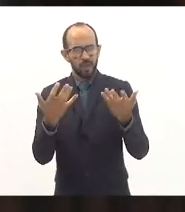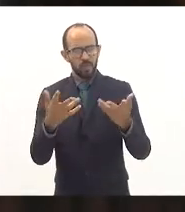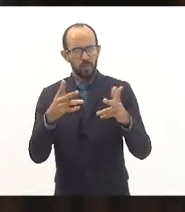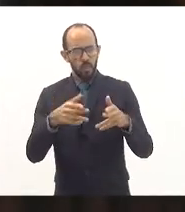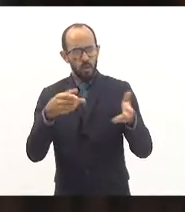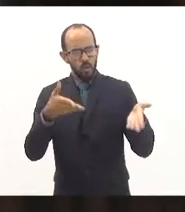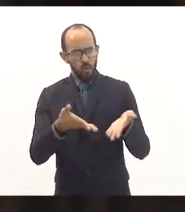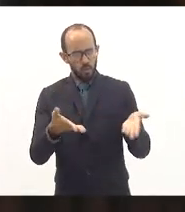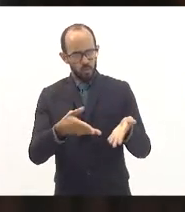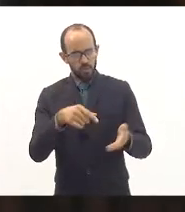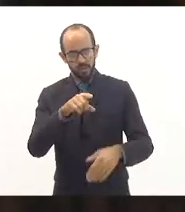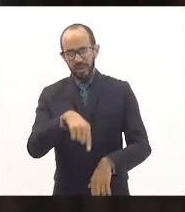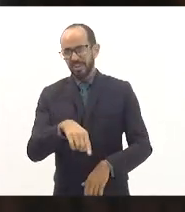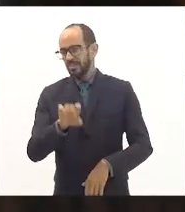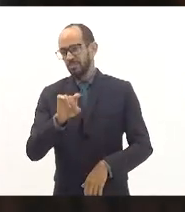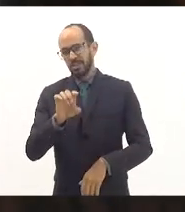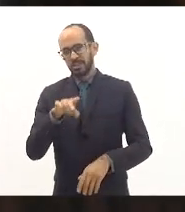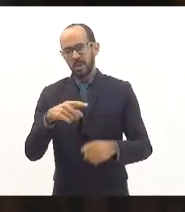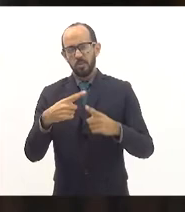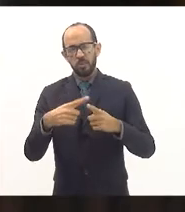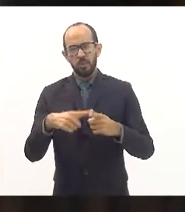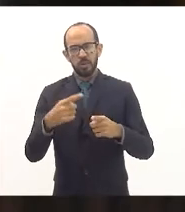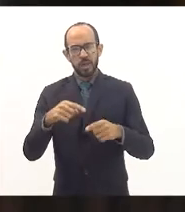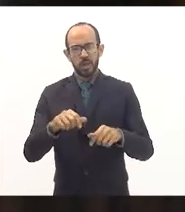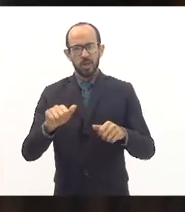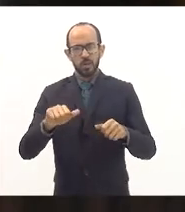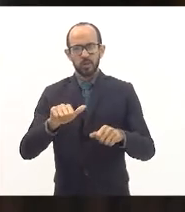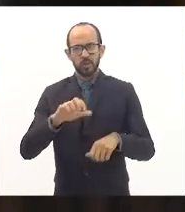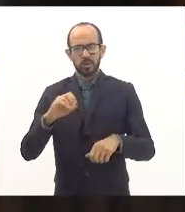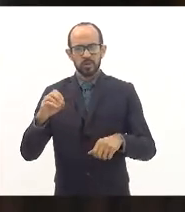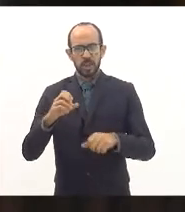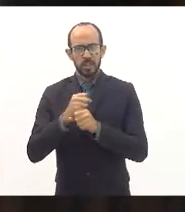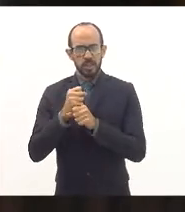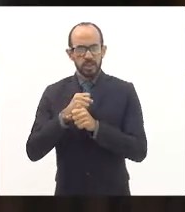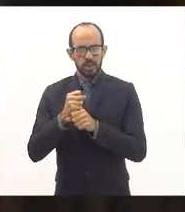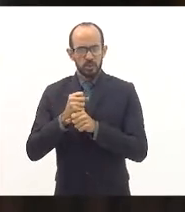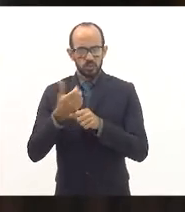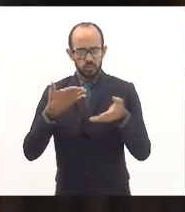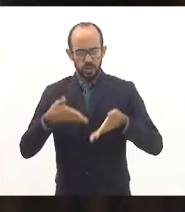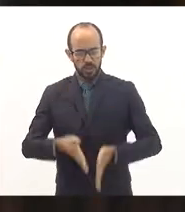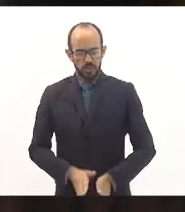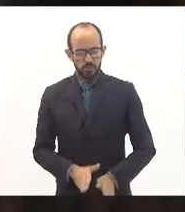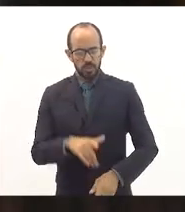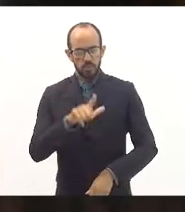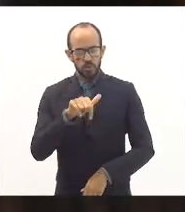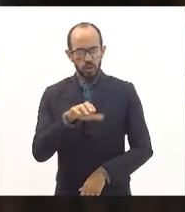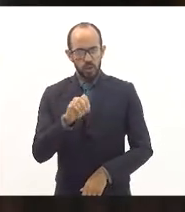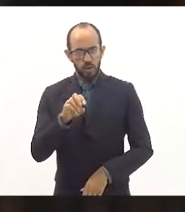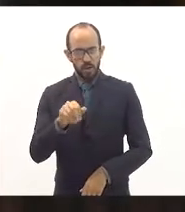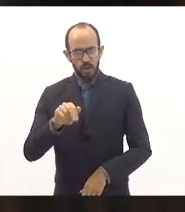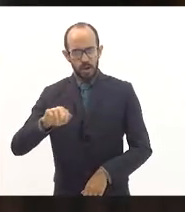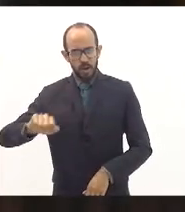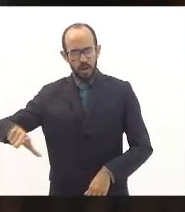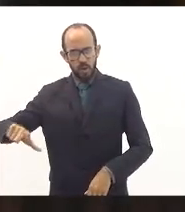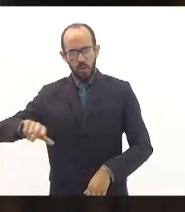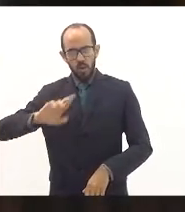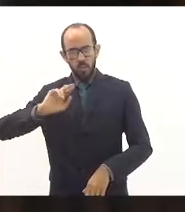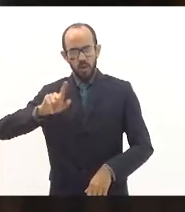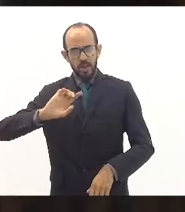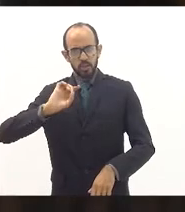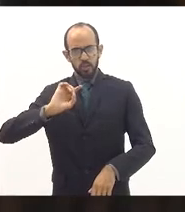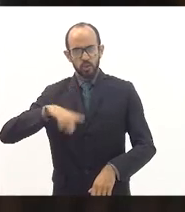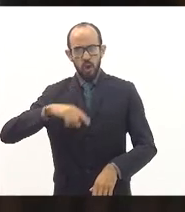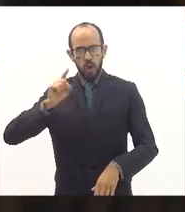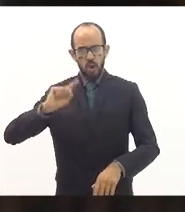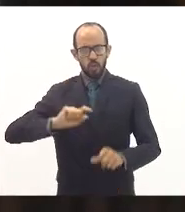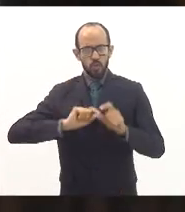dos 100 anos do nascimento de Leonel de Moura Brizola significa reviver não apenas a personalidade